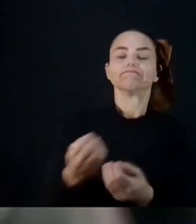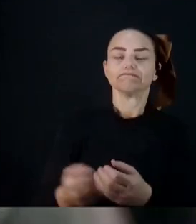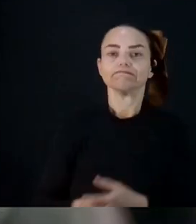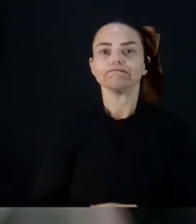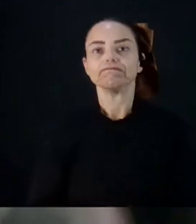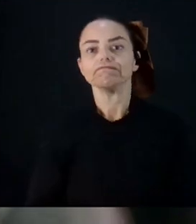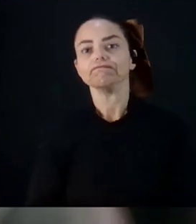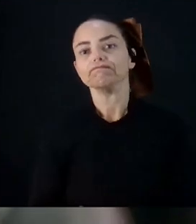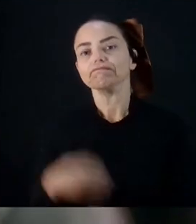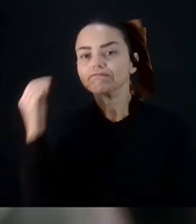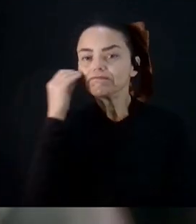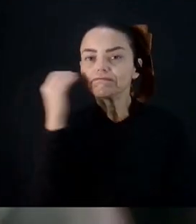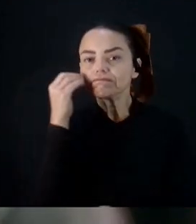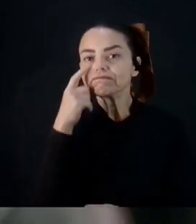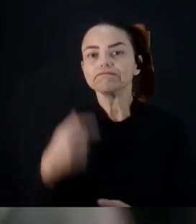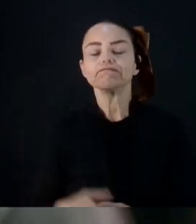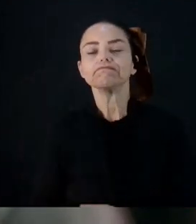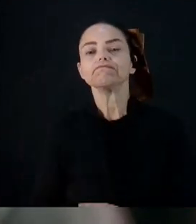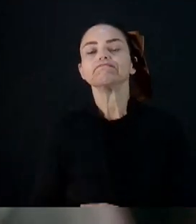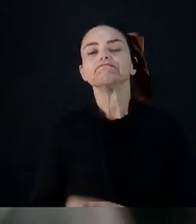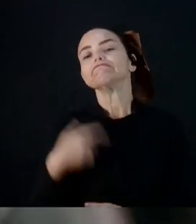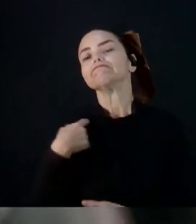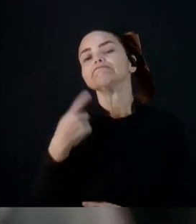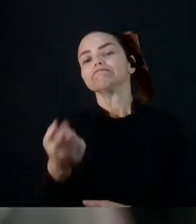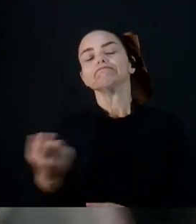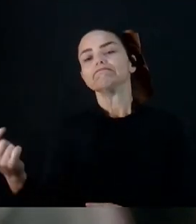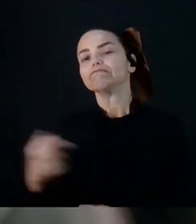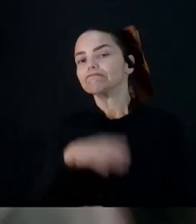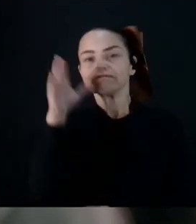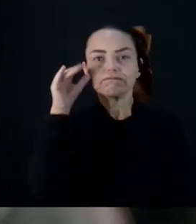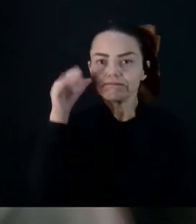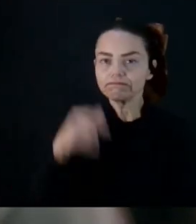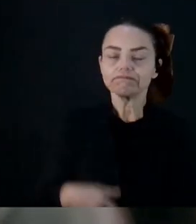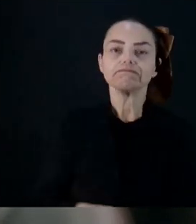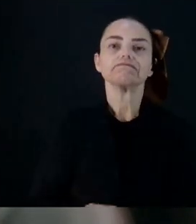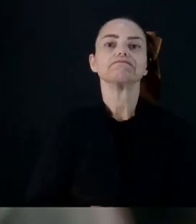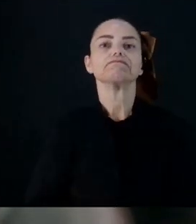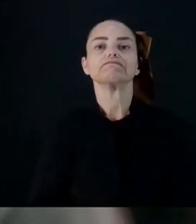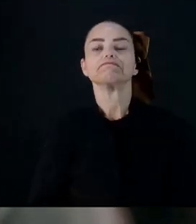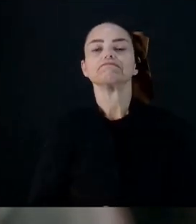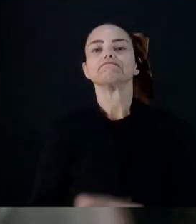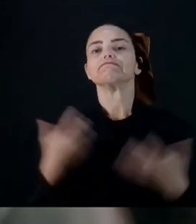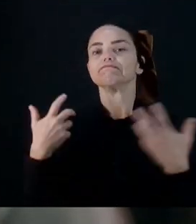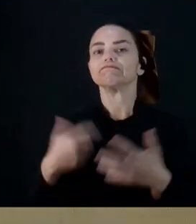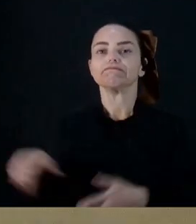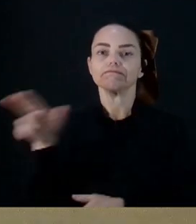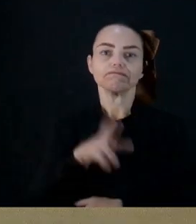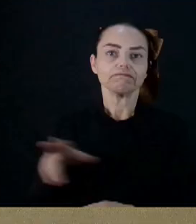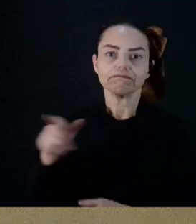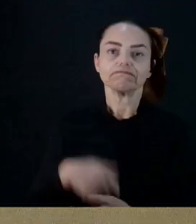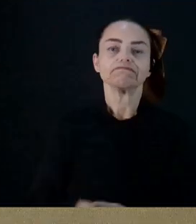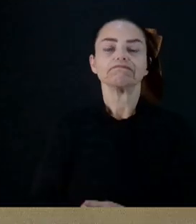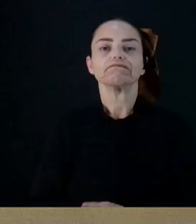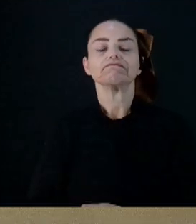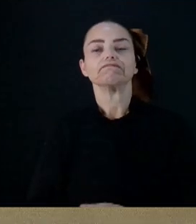ver da onde veio essa curiosidade, esse excesso de querer usar, né? Então, fazendo